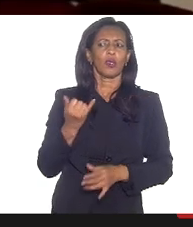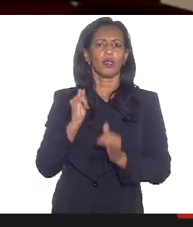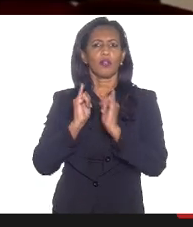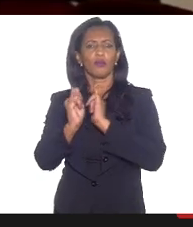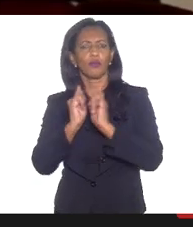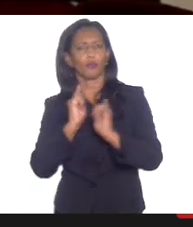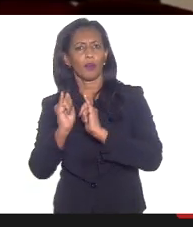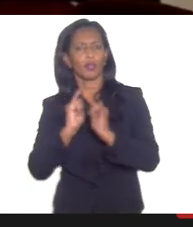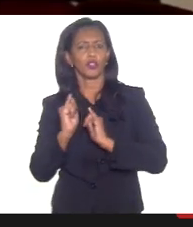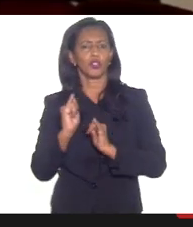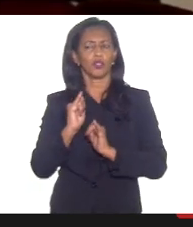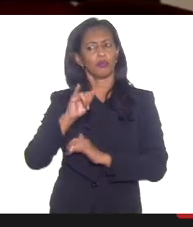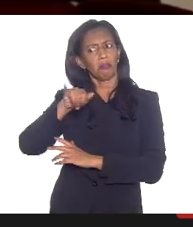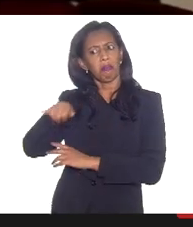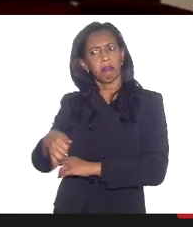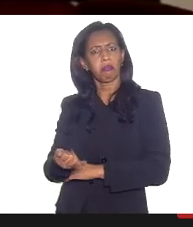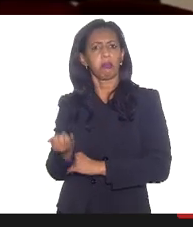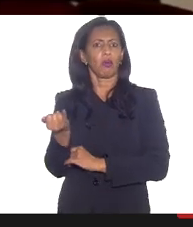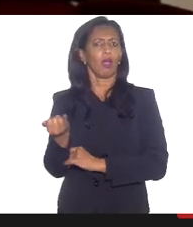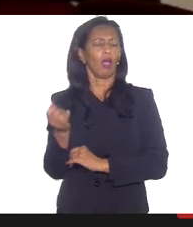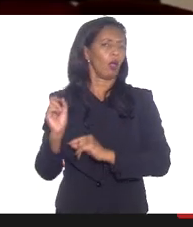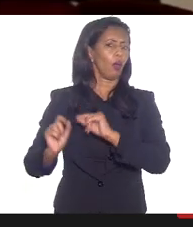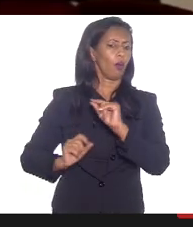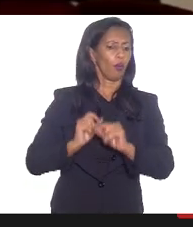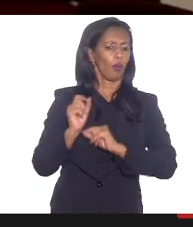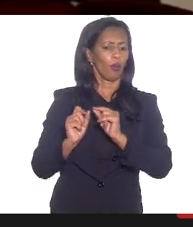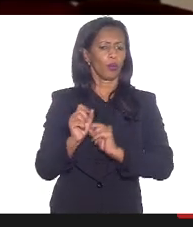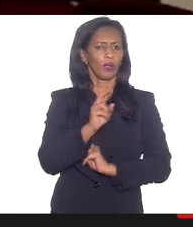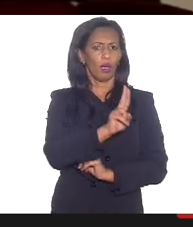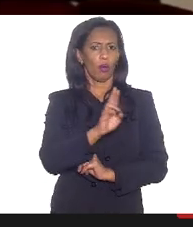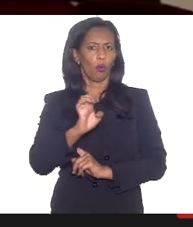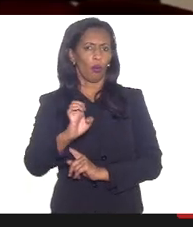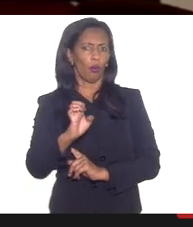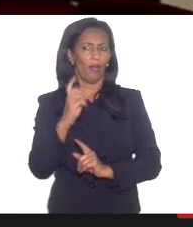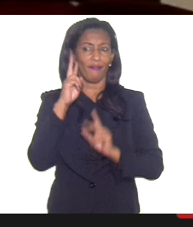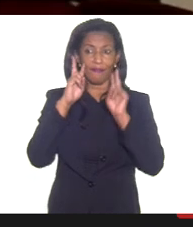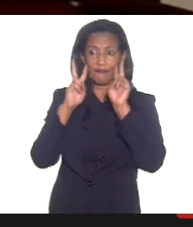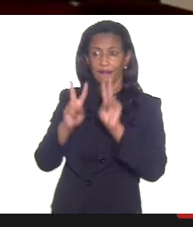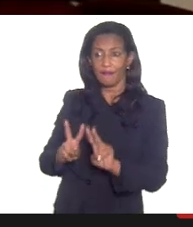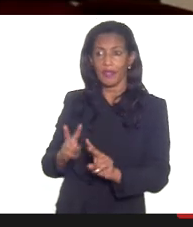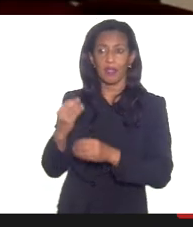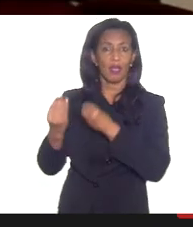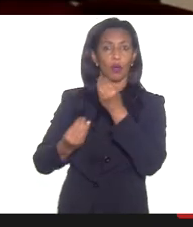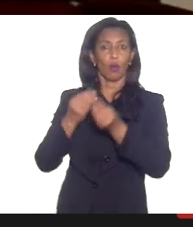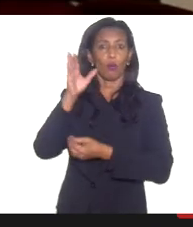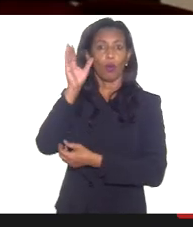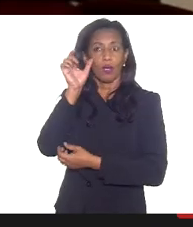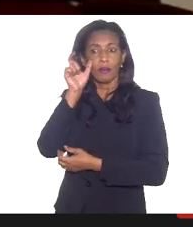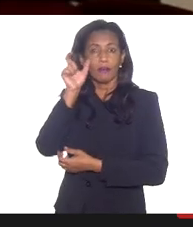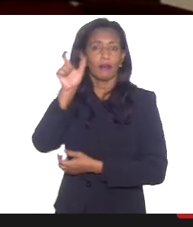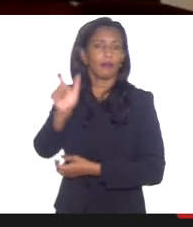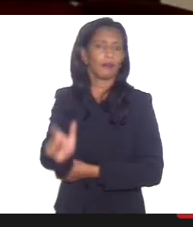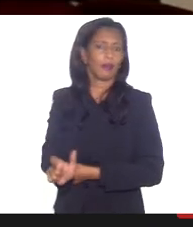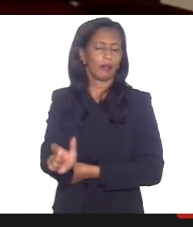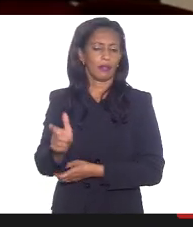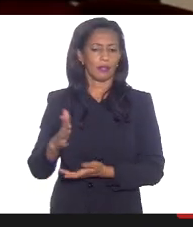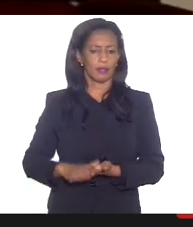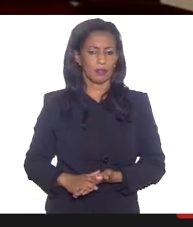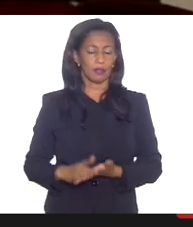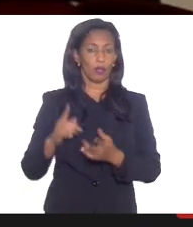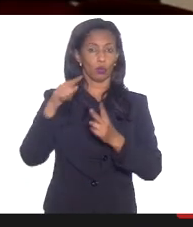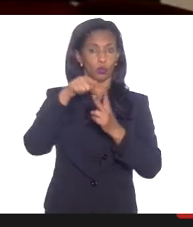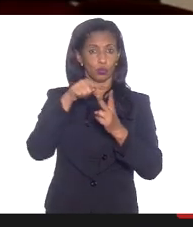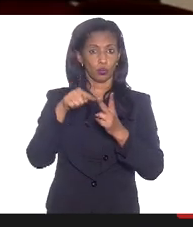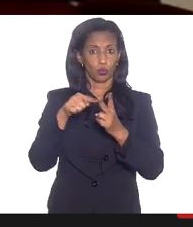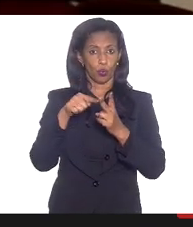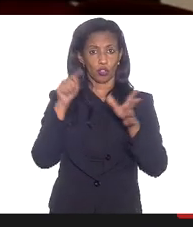as possibilidades, né? O que a unidade escolar via, né, como um interesse, né? Nós abrimos 2